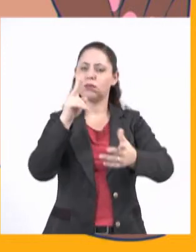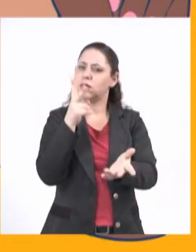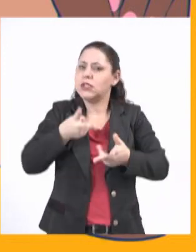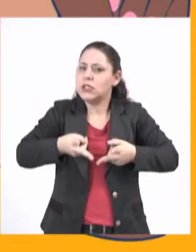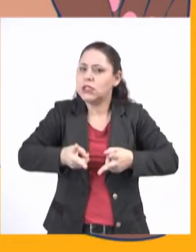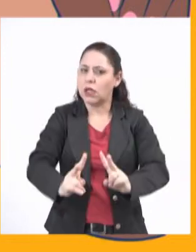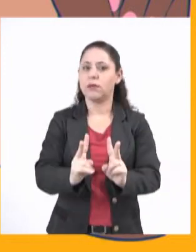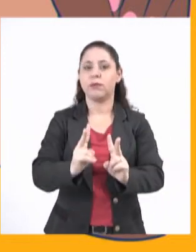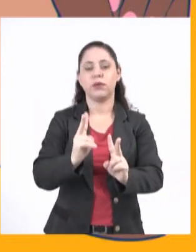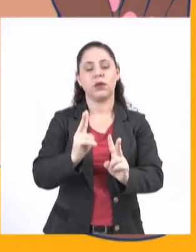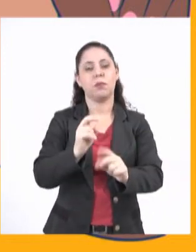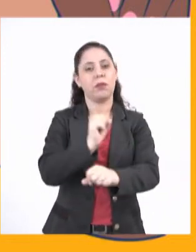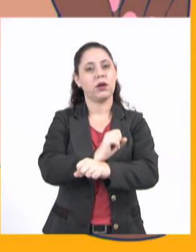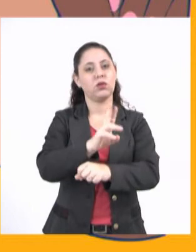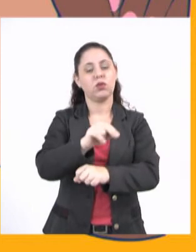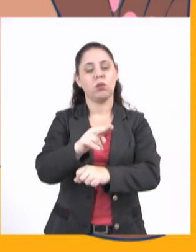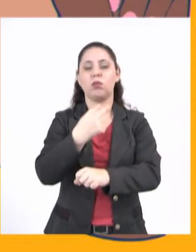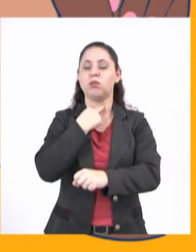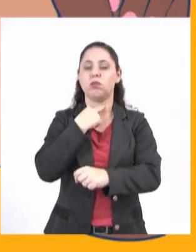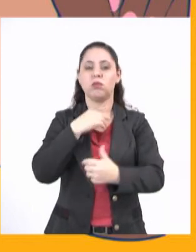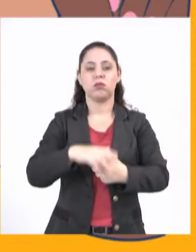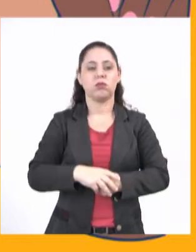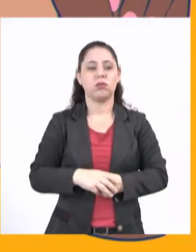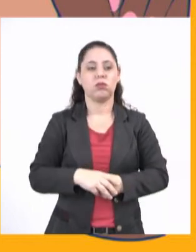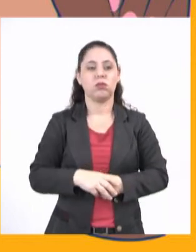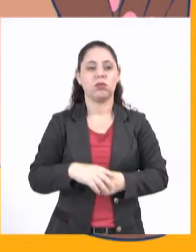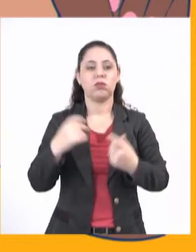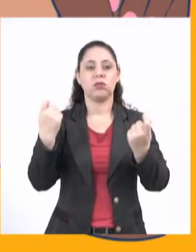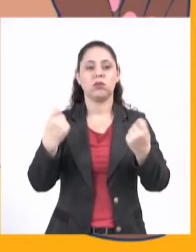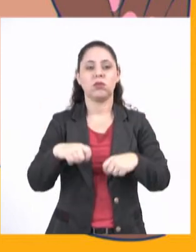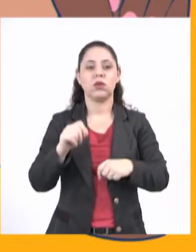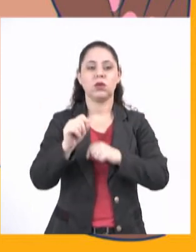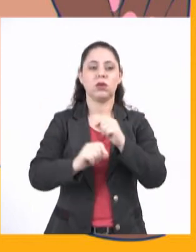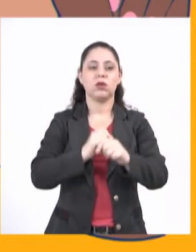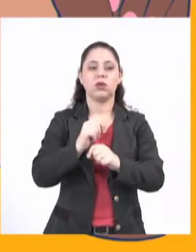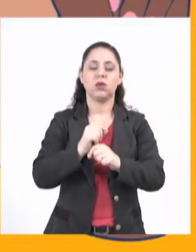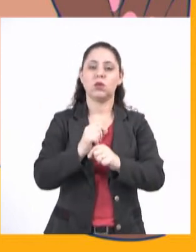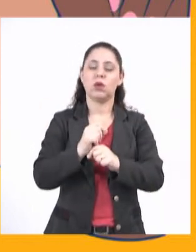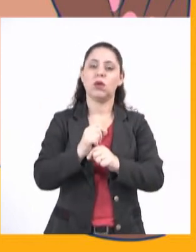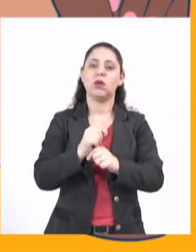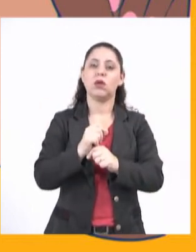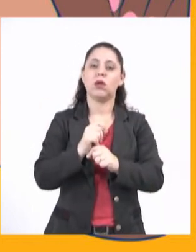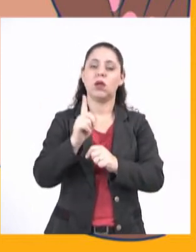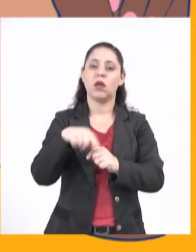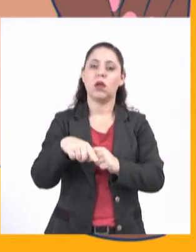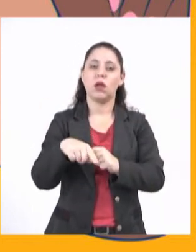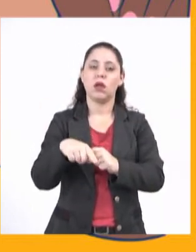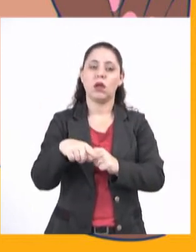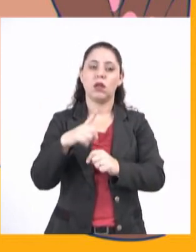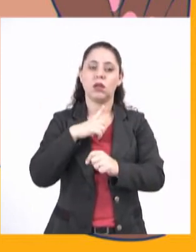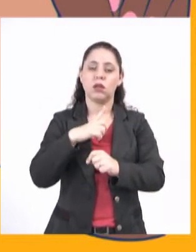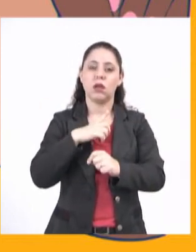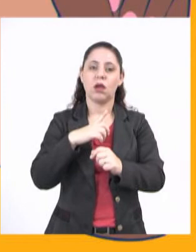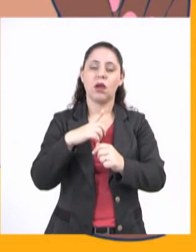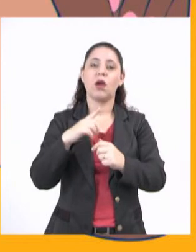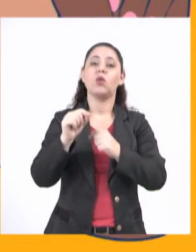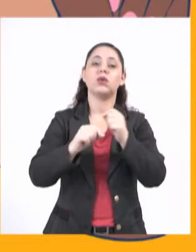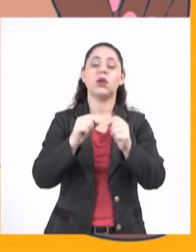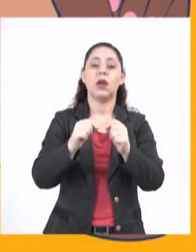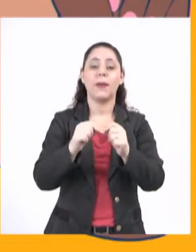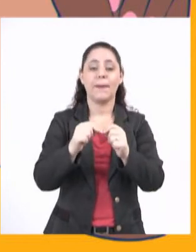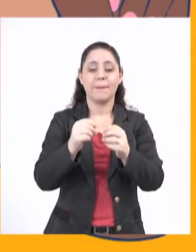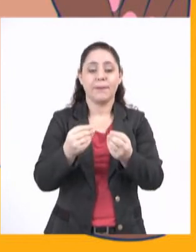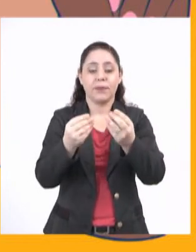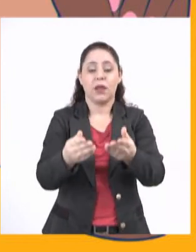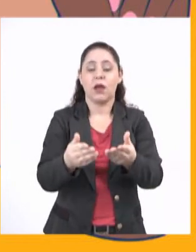pelo controle social. Ele tem que ser totalmente livre do conflito de interesse, né? Servindo ao interesse dos mais vulneráveis, a gente